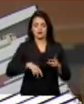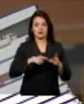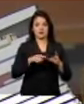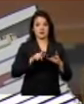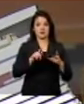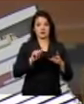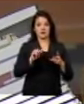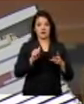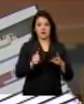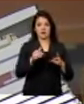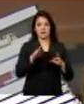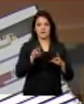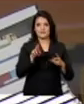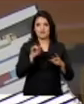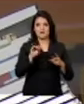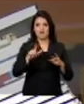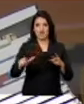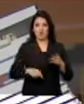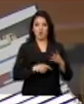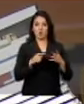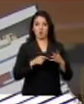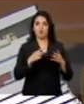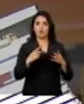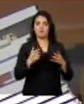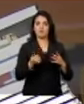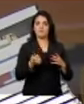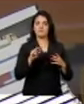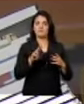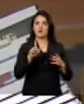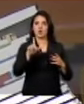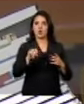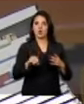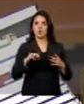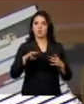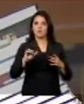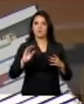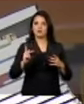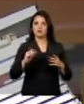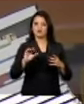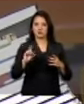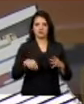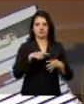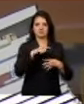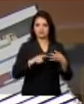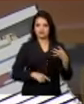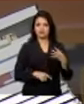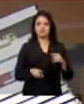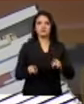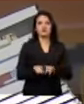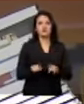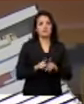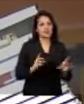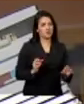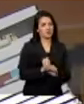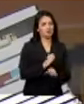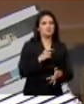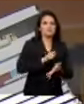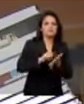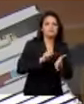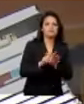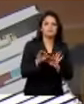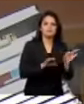e Paulo Machado Guimarães. Nessa busca-se igualmente